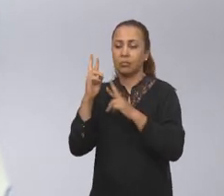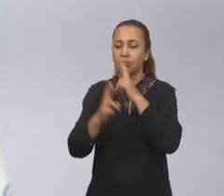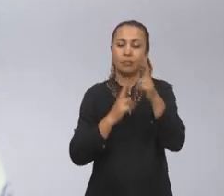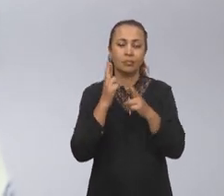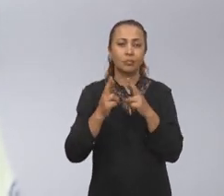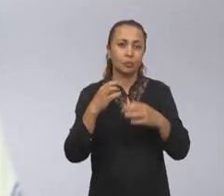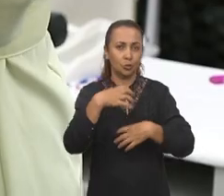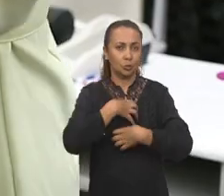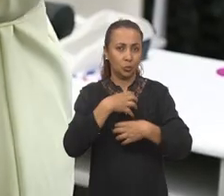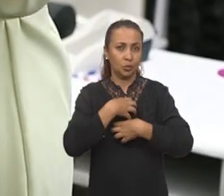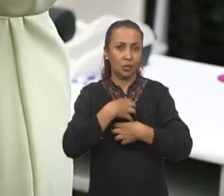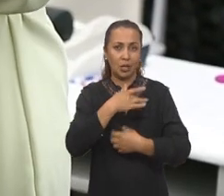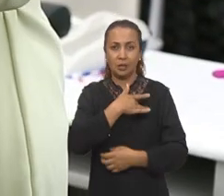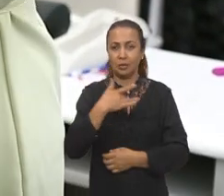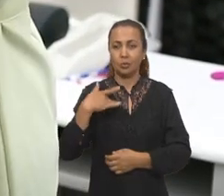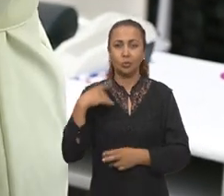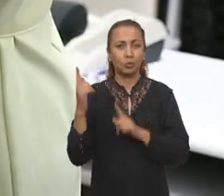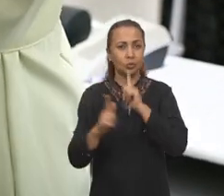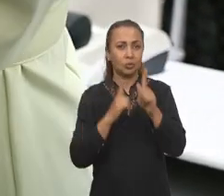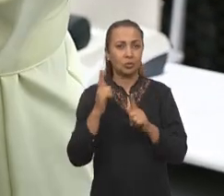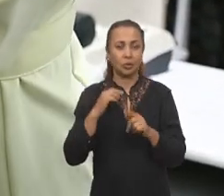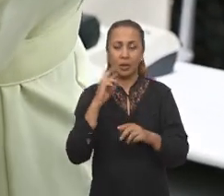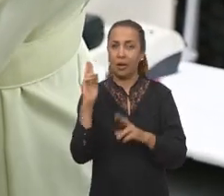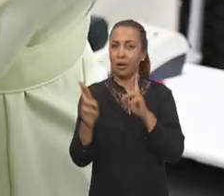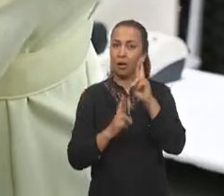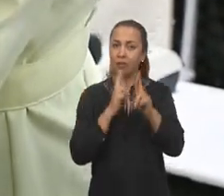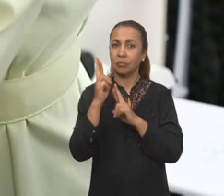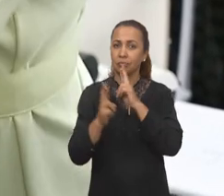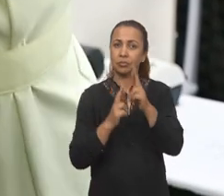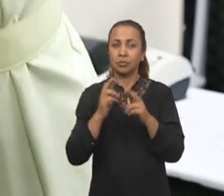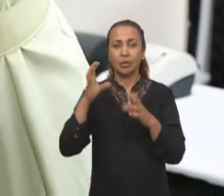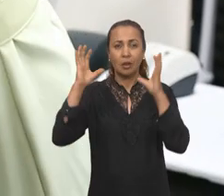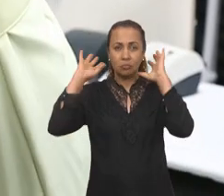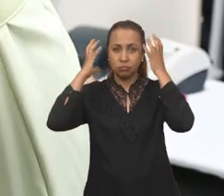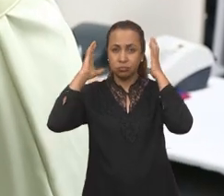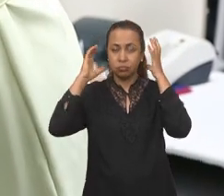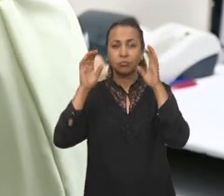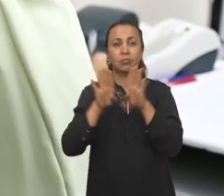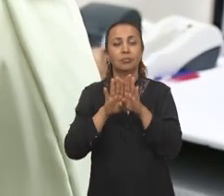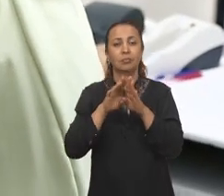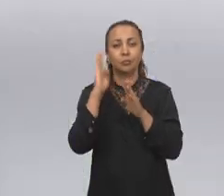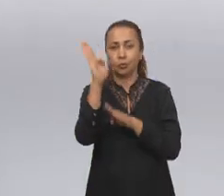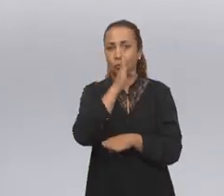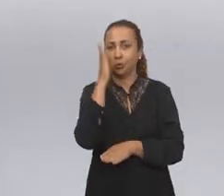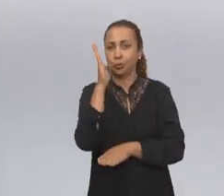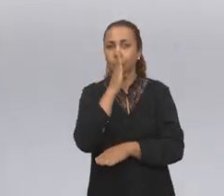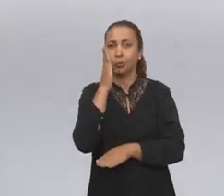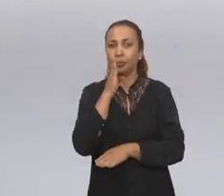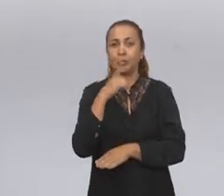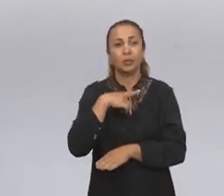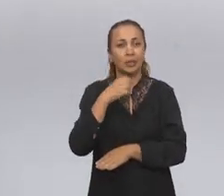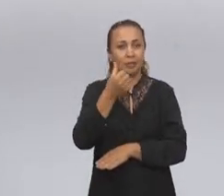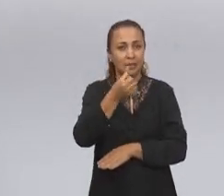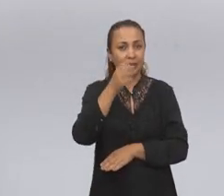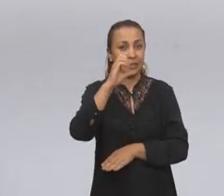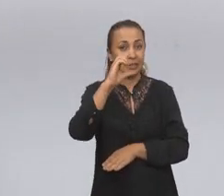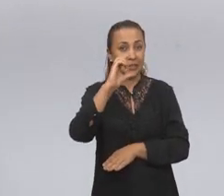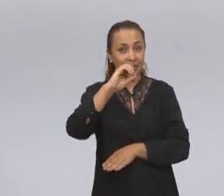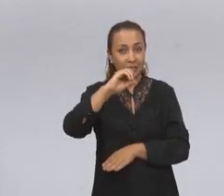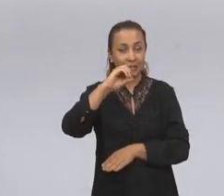as questões emocionais saúde geral mas também relacionada à saúde auditiva principalmente a tontura e zumbido a gente teve